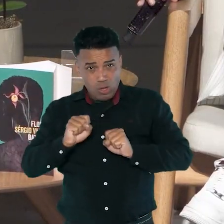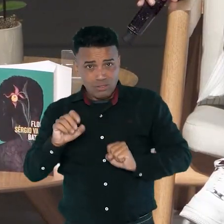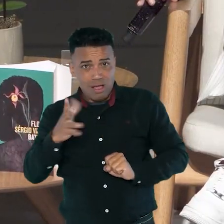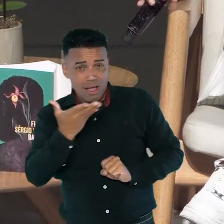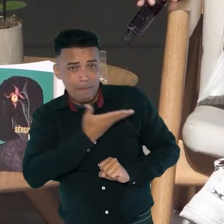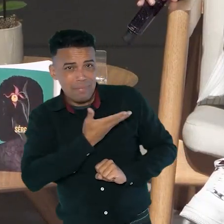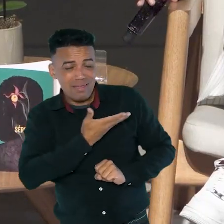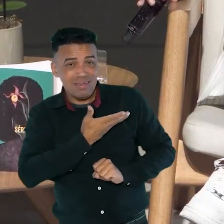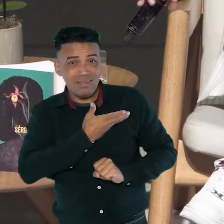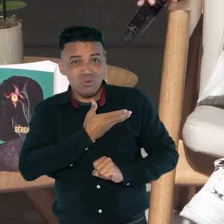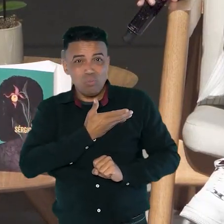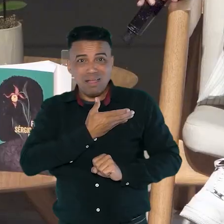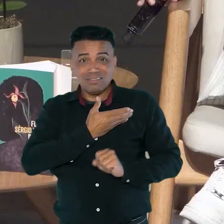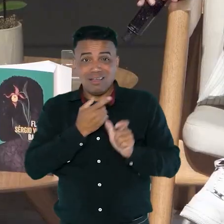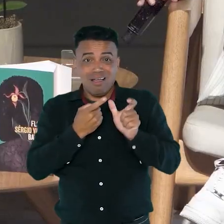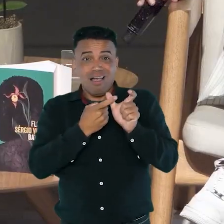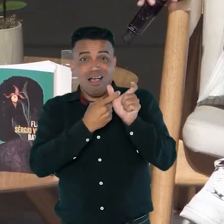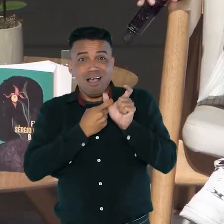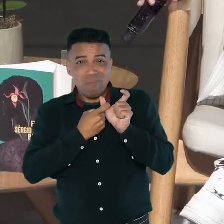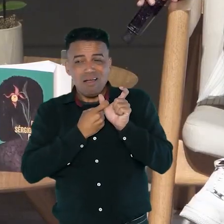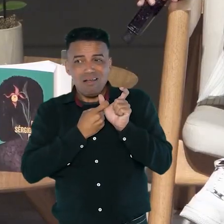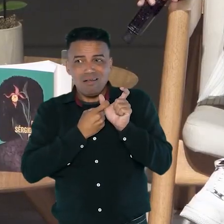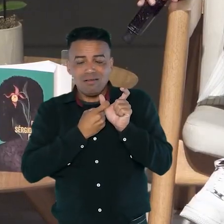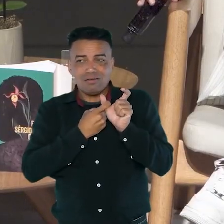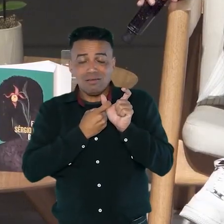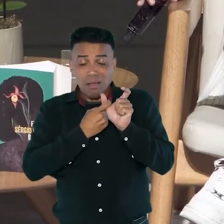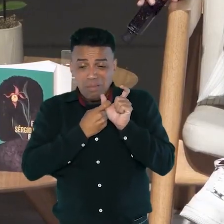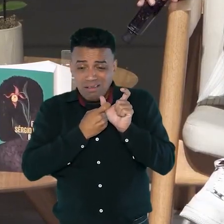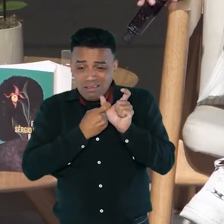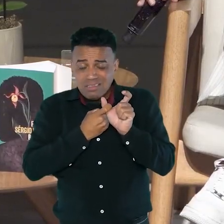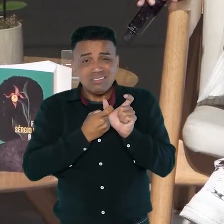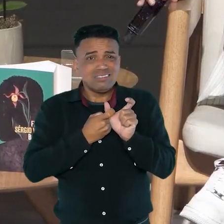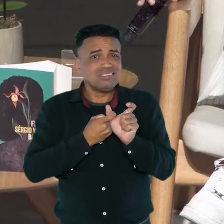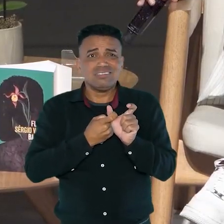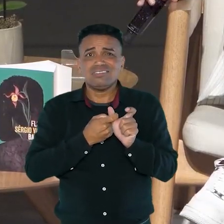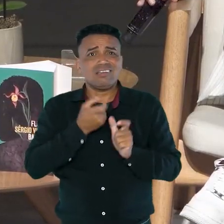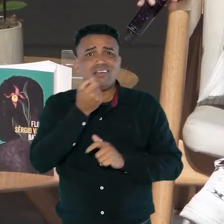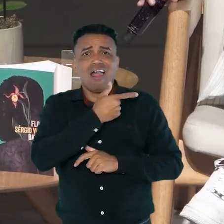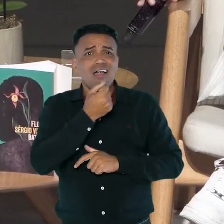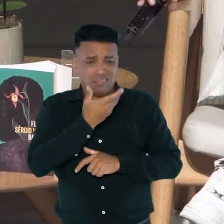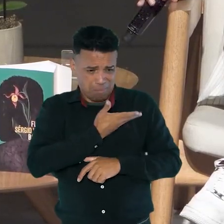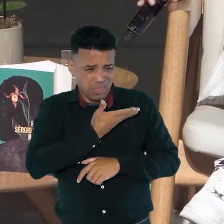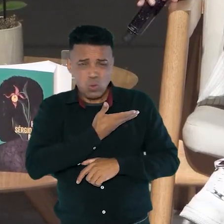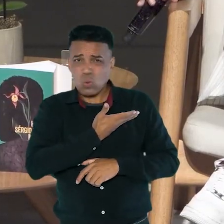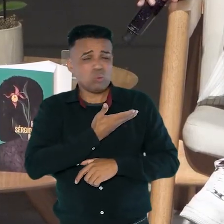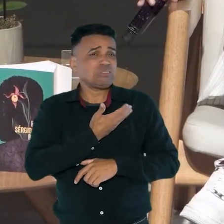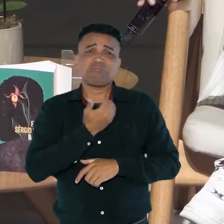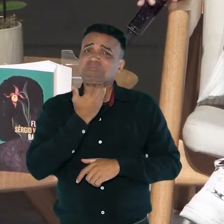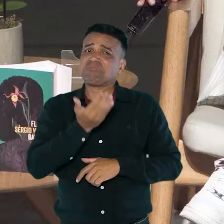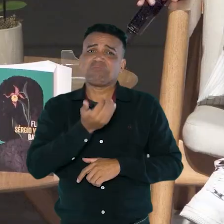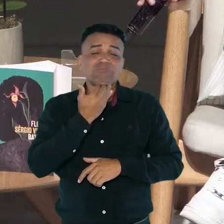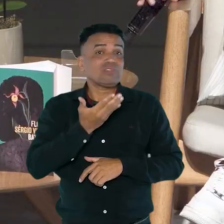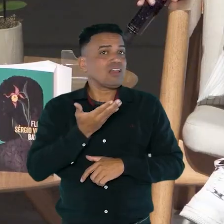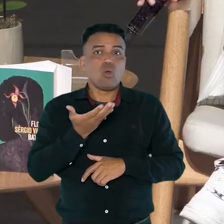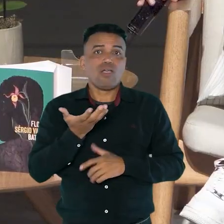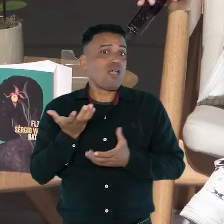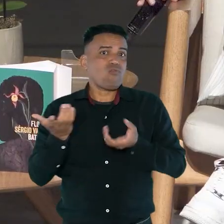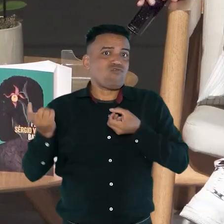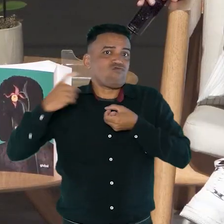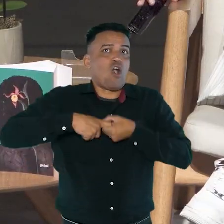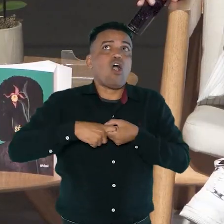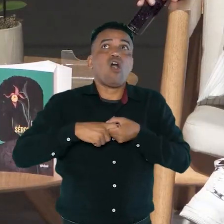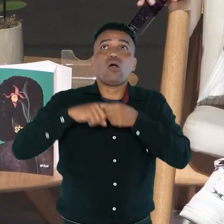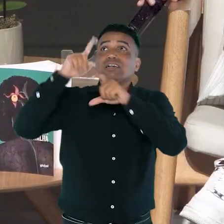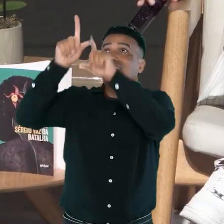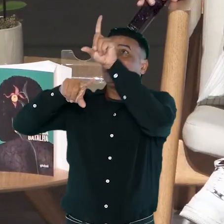ser teu amigo depois de ter sido teu amante, mas depois de ter sido teu amante, que graça tem ser teu amigo. Não quero